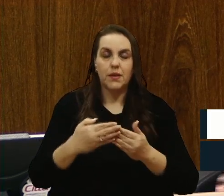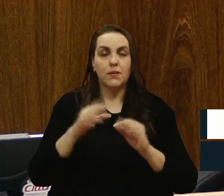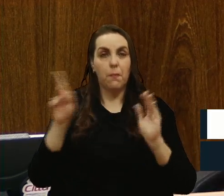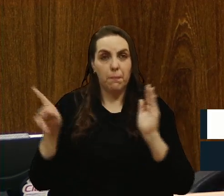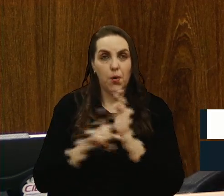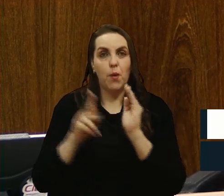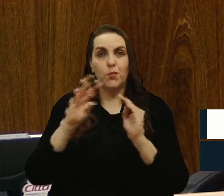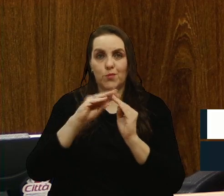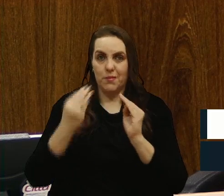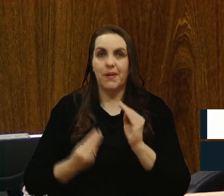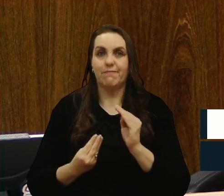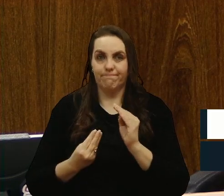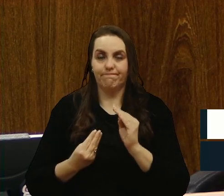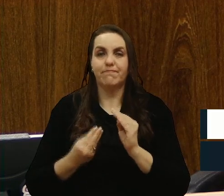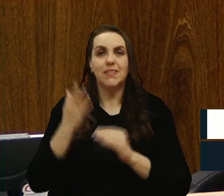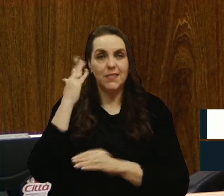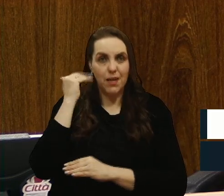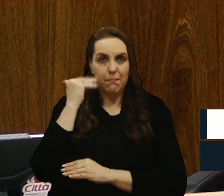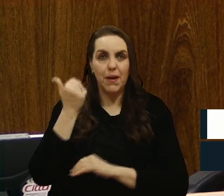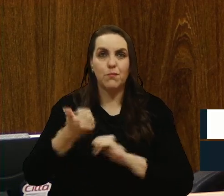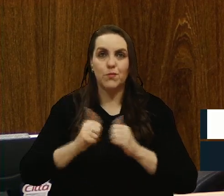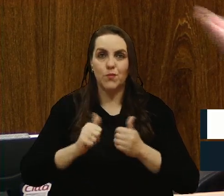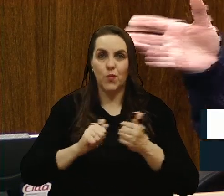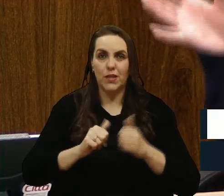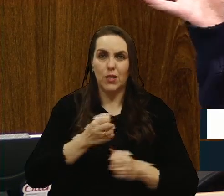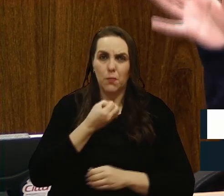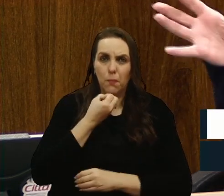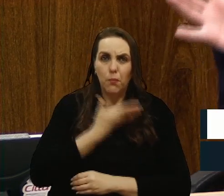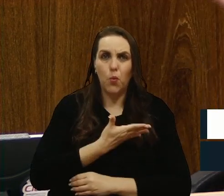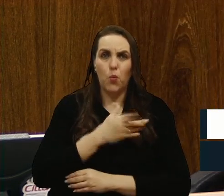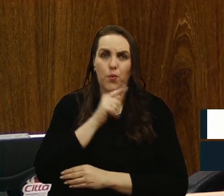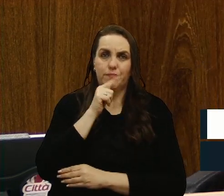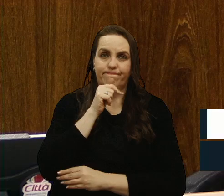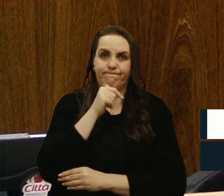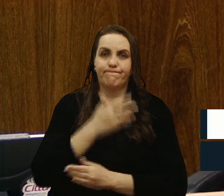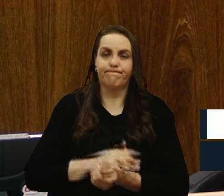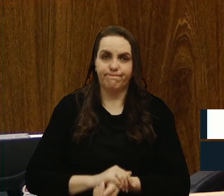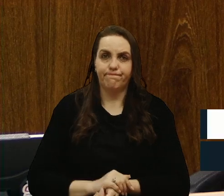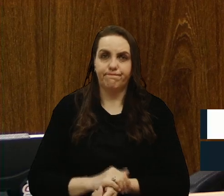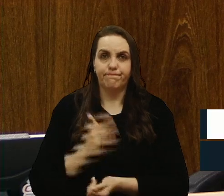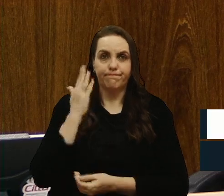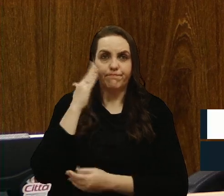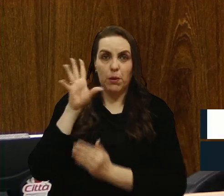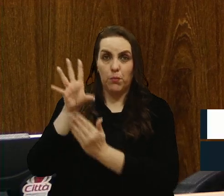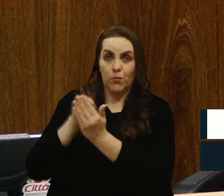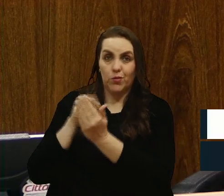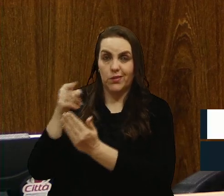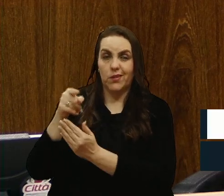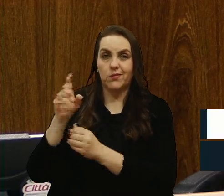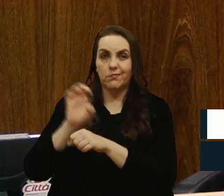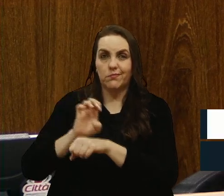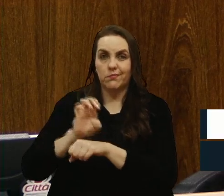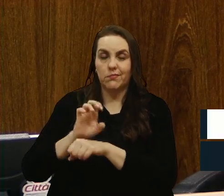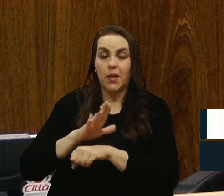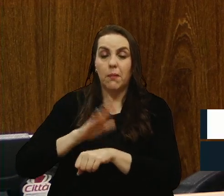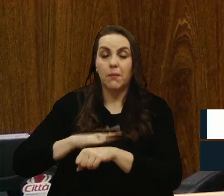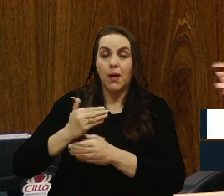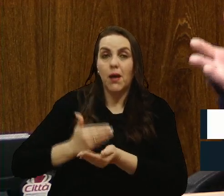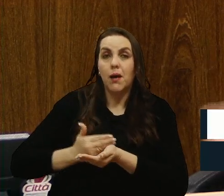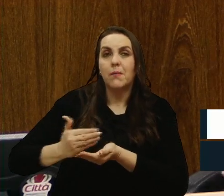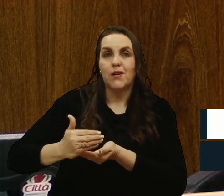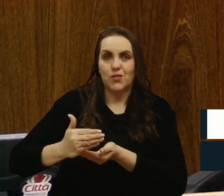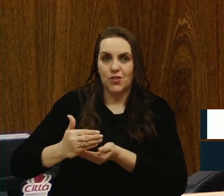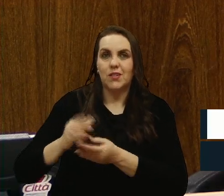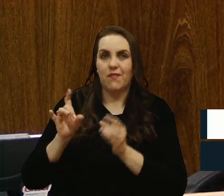SAMAI. A gente sabe a qualidade da nossa água e a gente pode olhar o exemplo aqui do Estado, que a partir do momento que houve